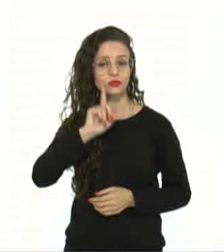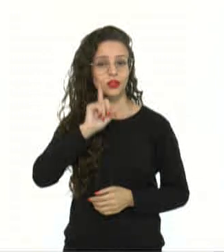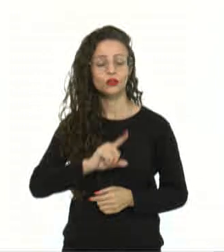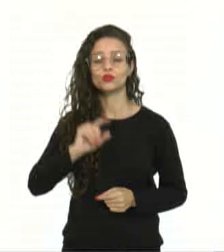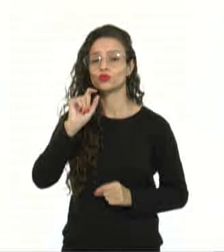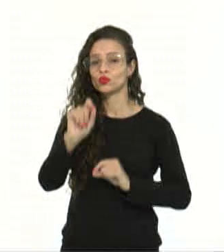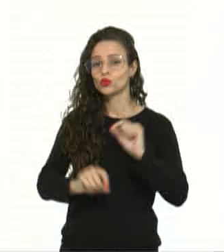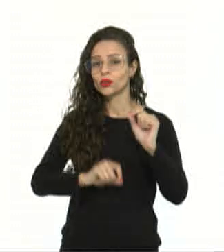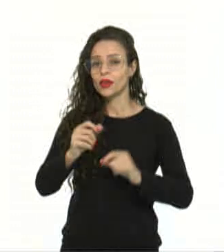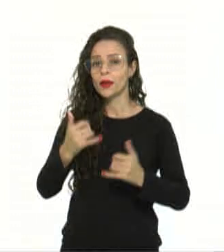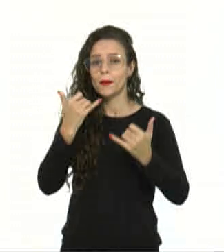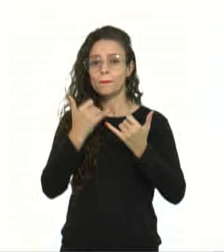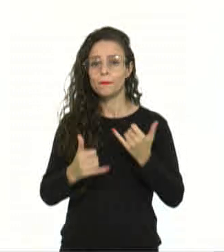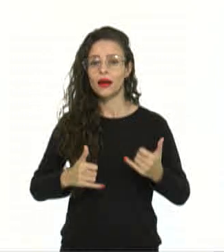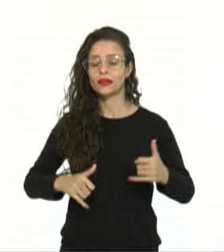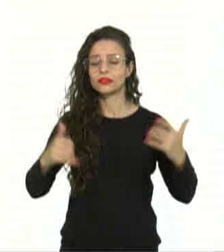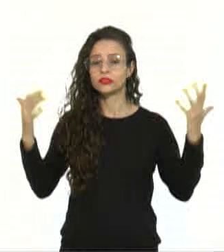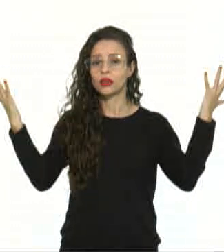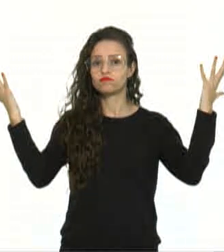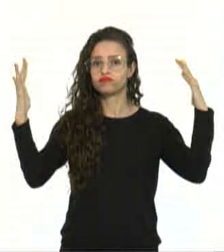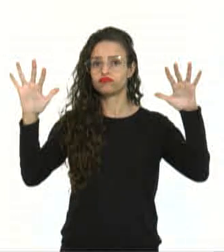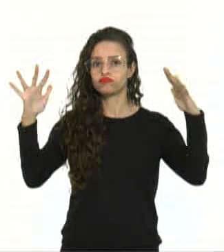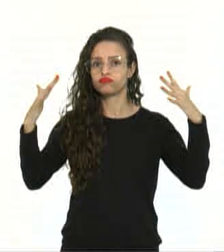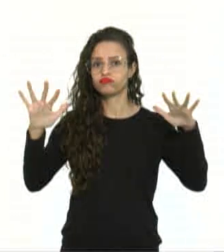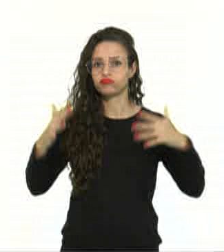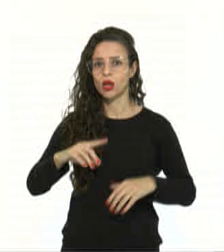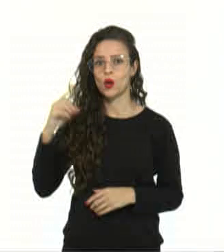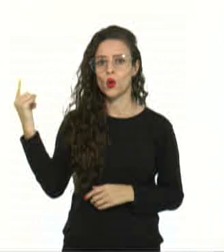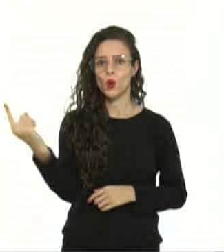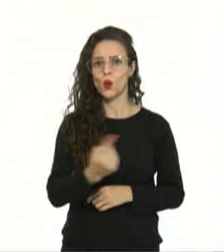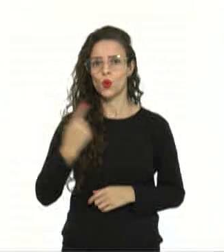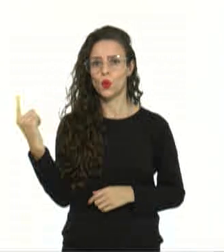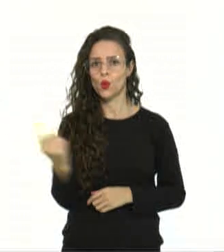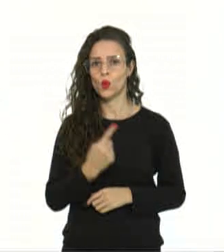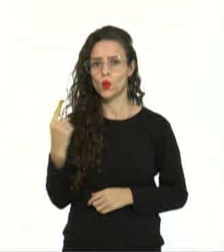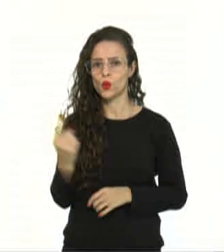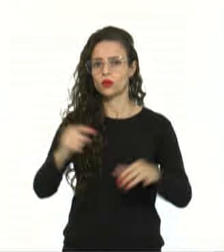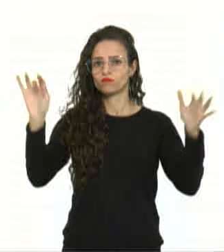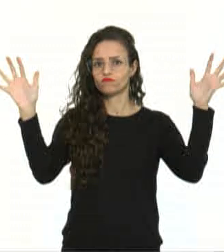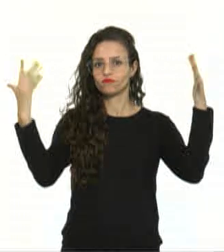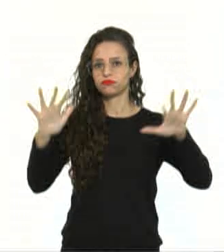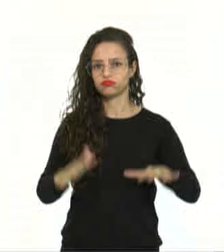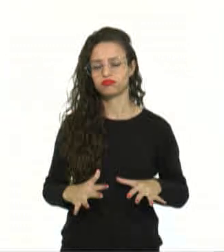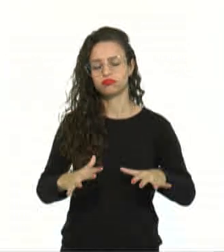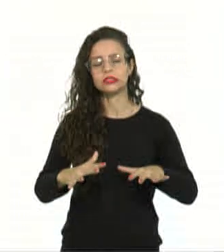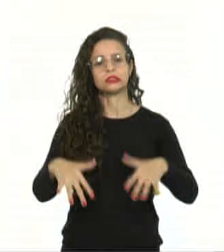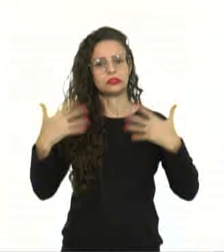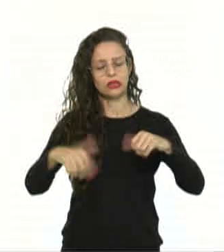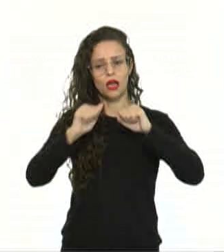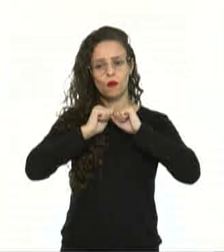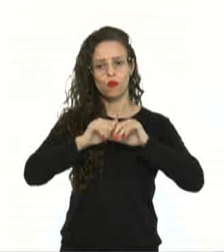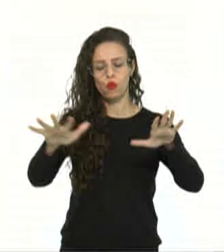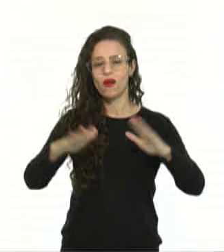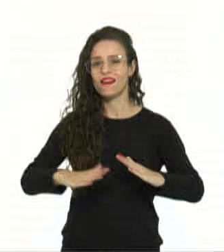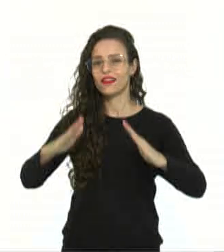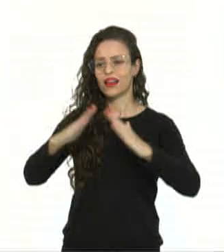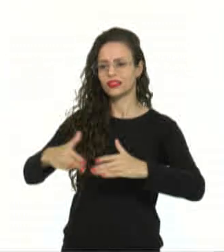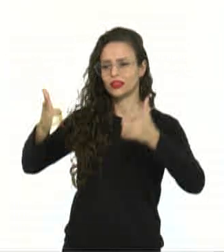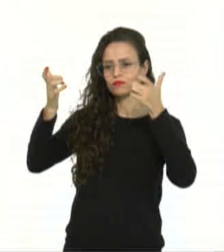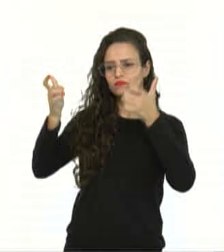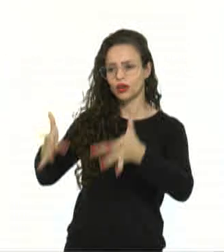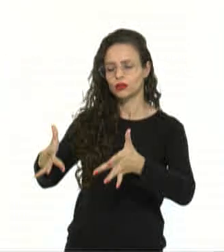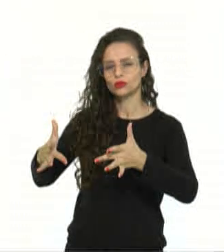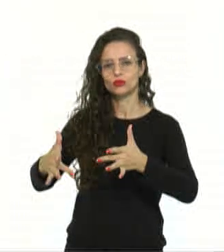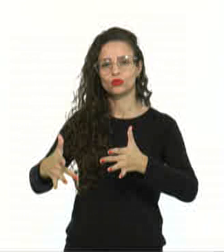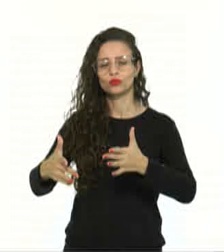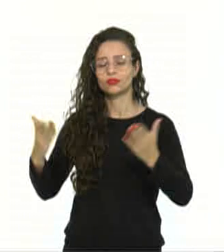foi como se um Katrina financeiro, lembre que o Katrina é um furacão, atingisse a cidade. Casas abandonadas, com